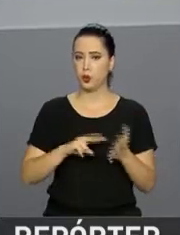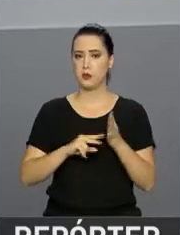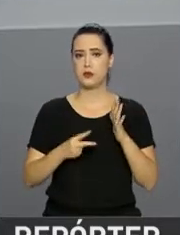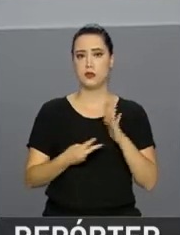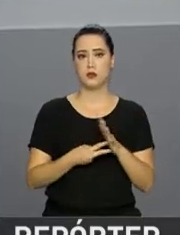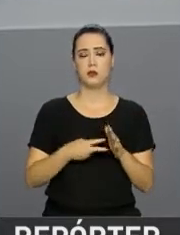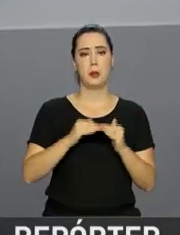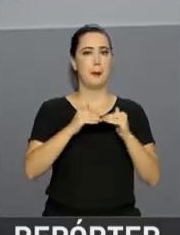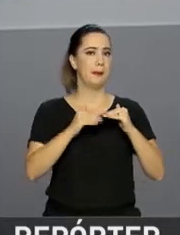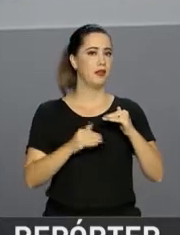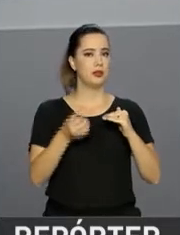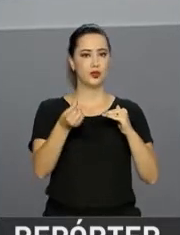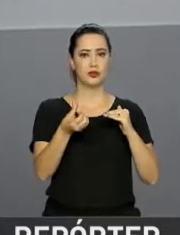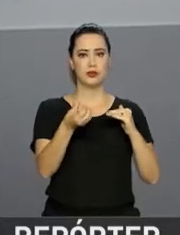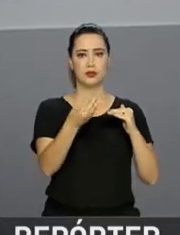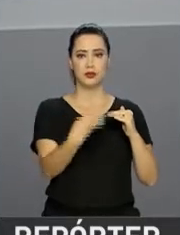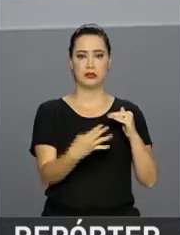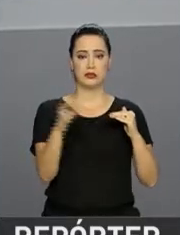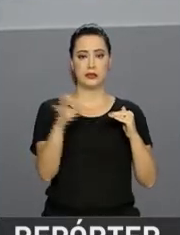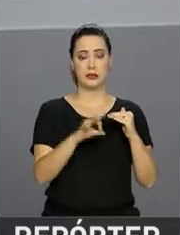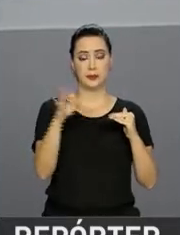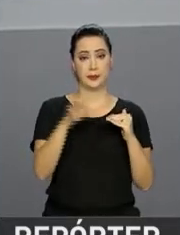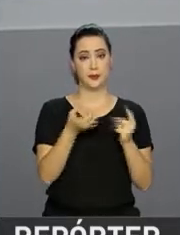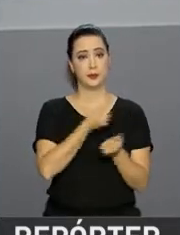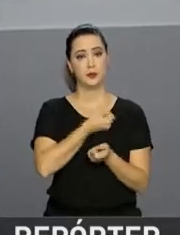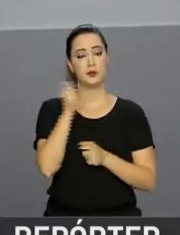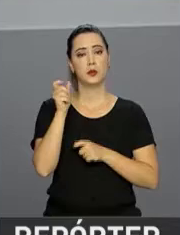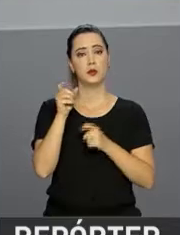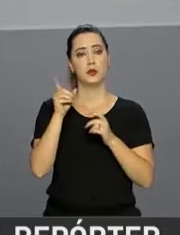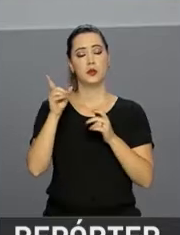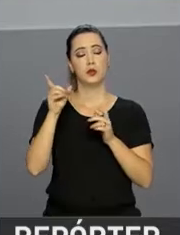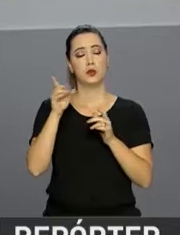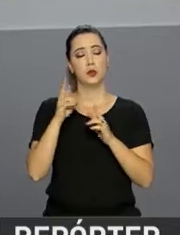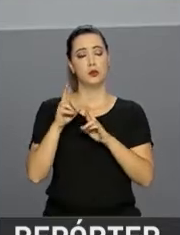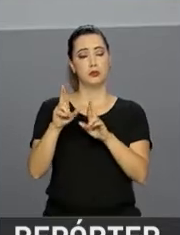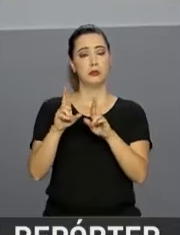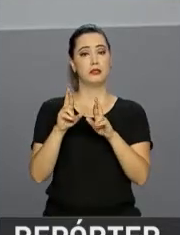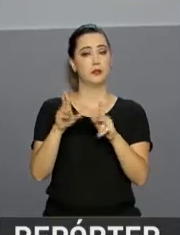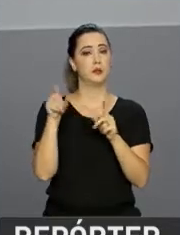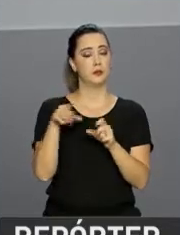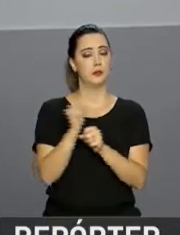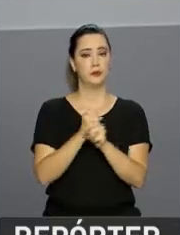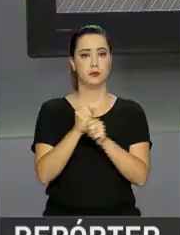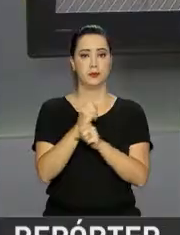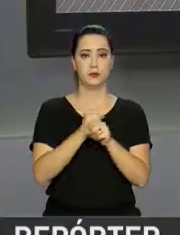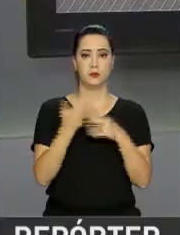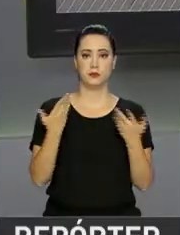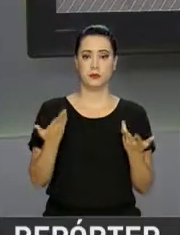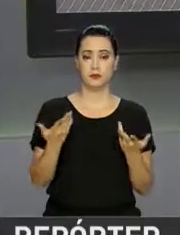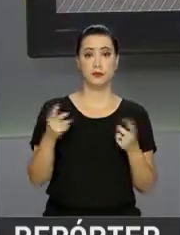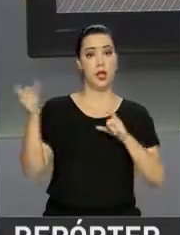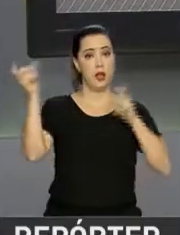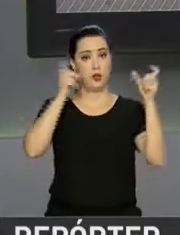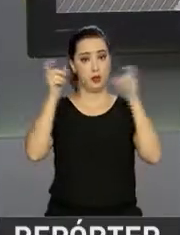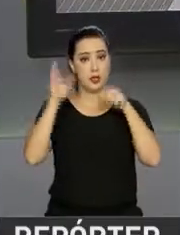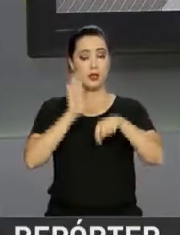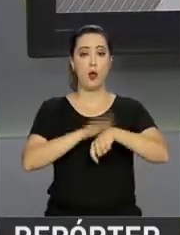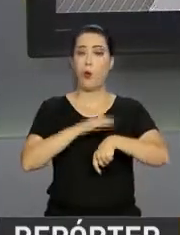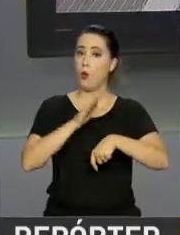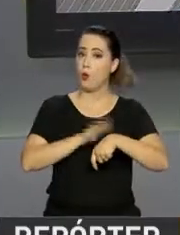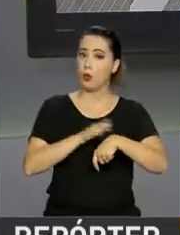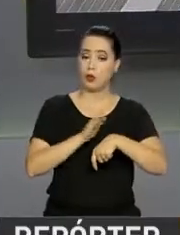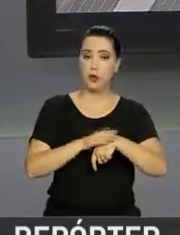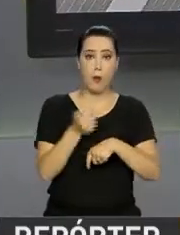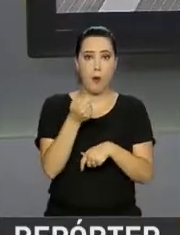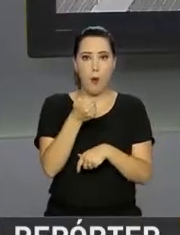representa menos de 64 por cento do número de documentos esperados para este ano e atenção o prazo